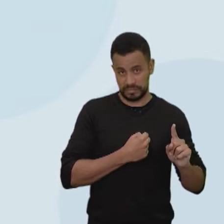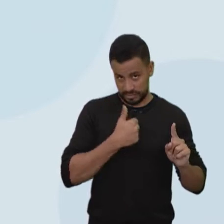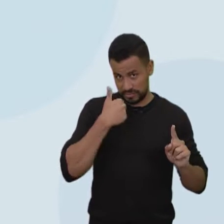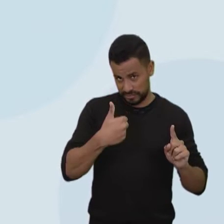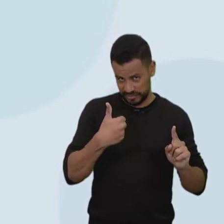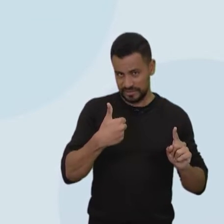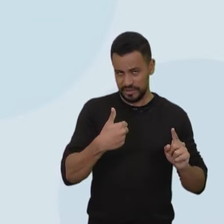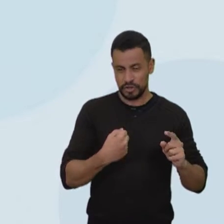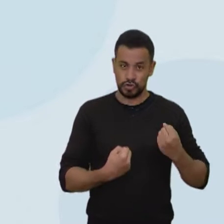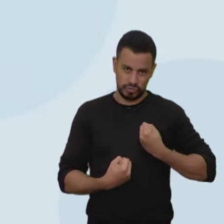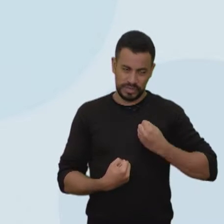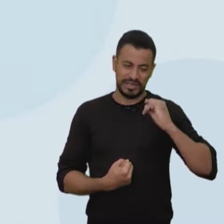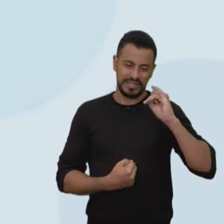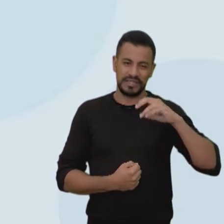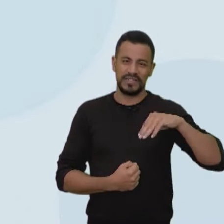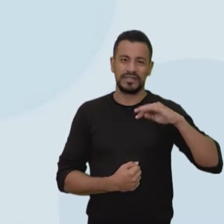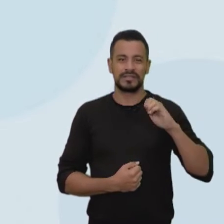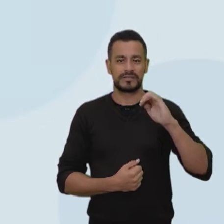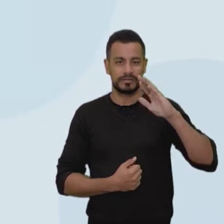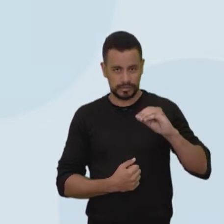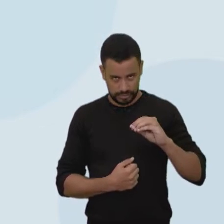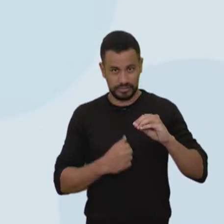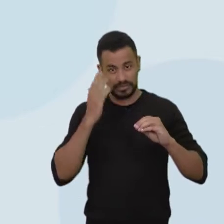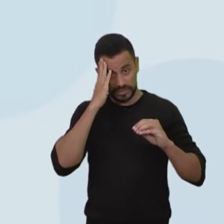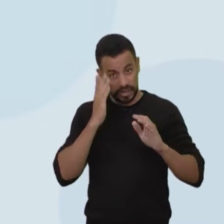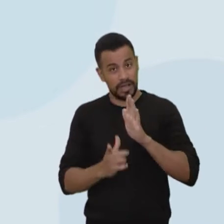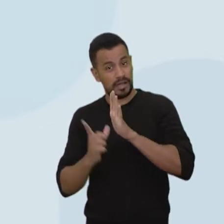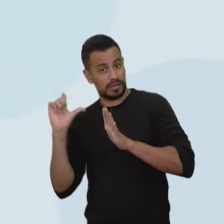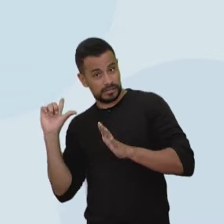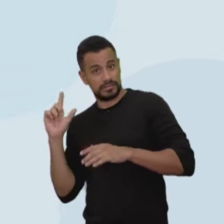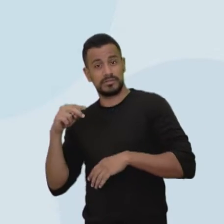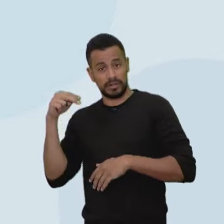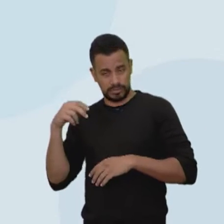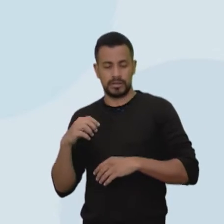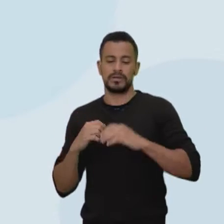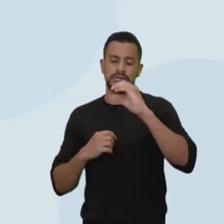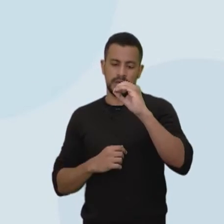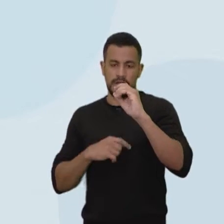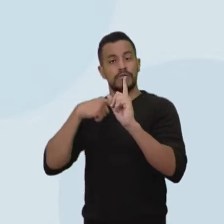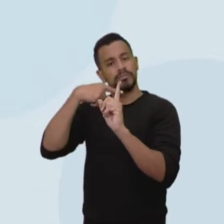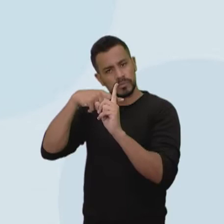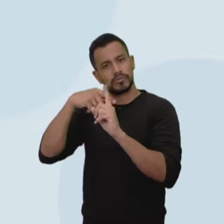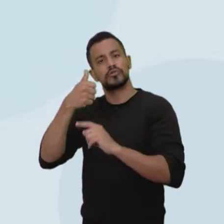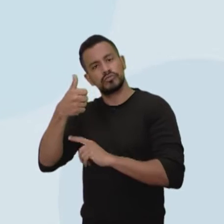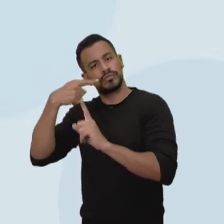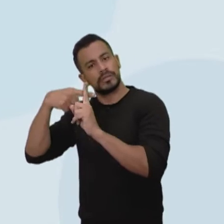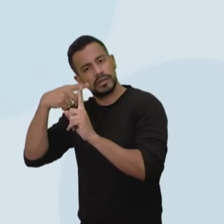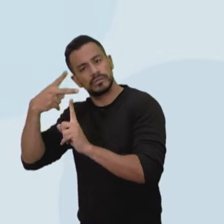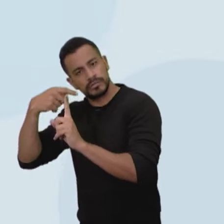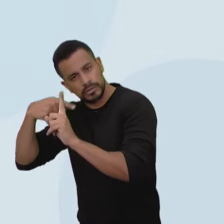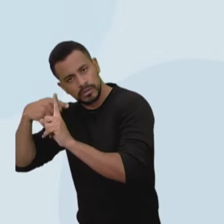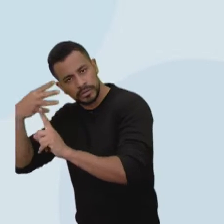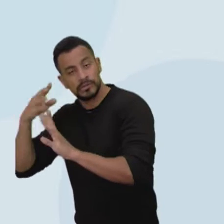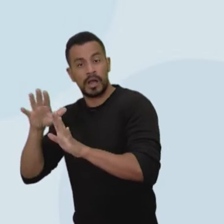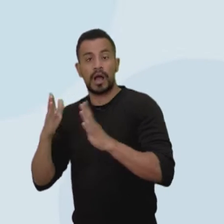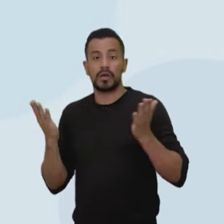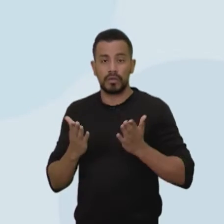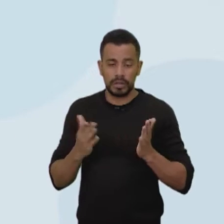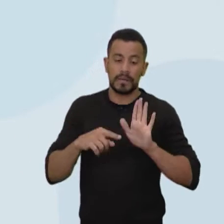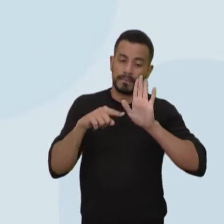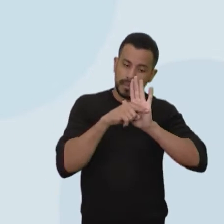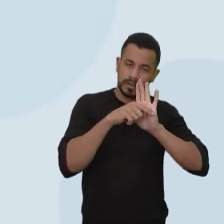Z. Então a gente tinha lá o conjunto dos naturais, com zeros positivos, pegamos números negativos, formamos o conjunto